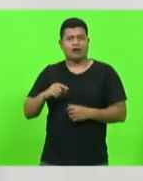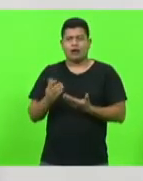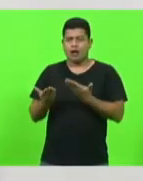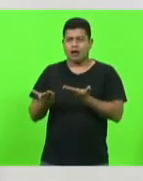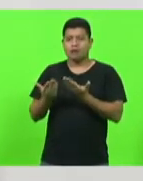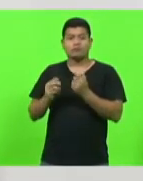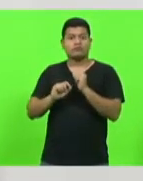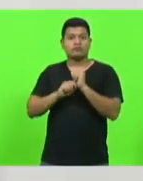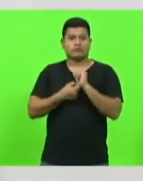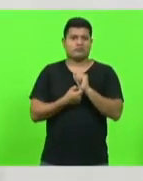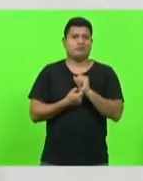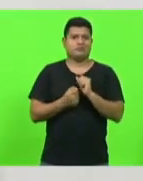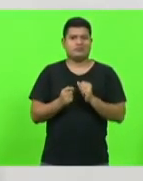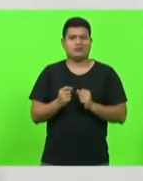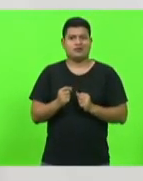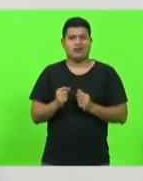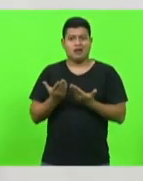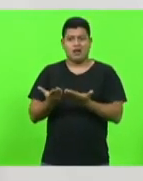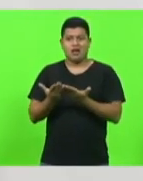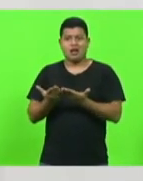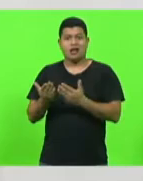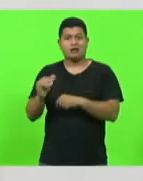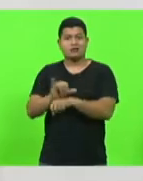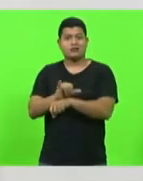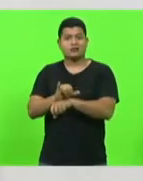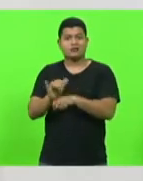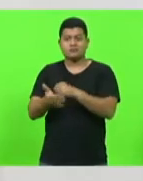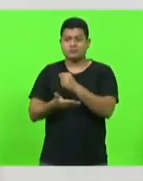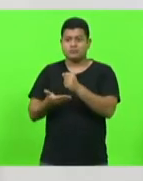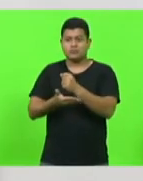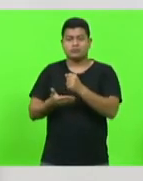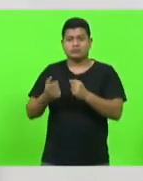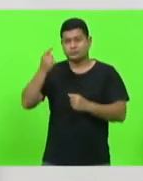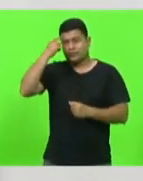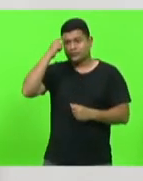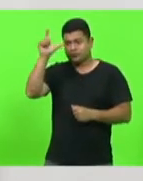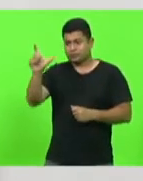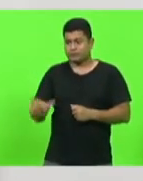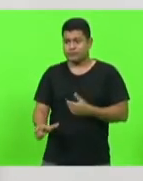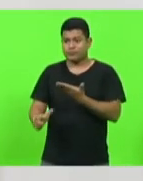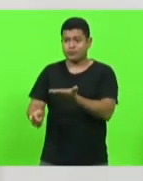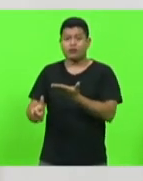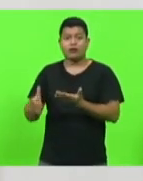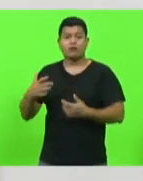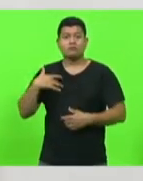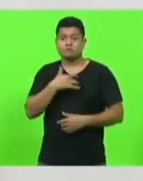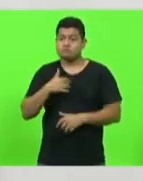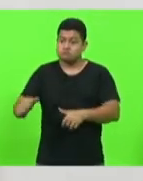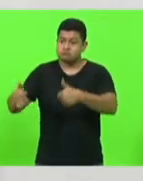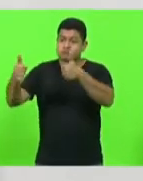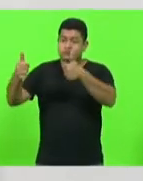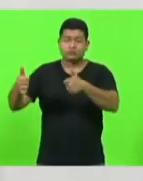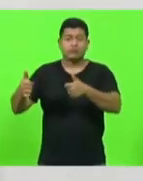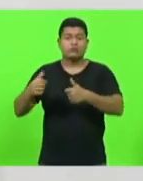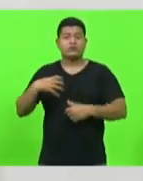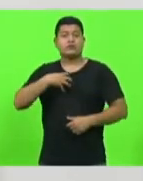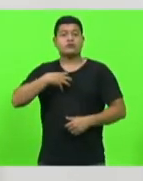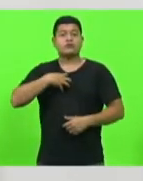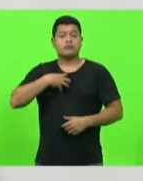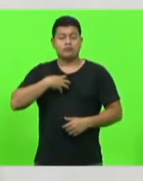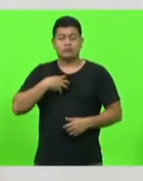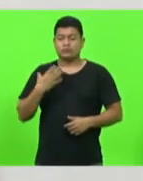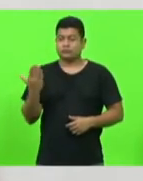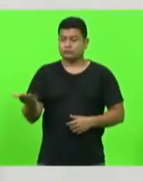práticas. Trabalha com a pessoa, trabalha sua autoestima, suas emoções, na sua